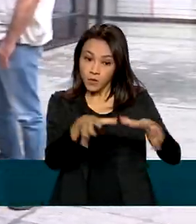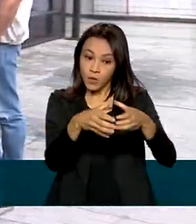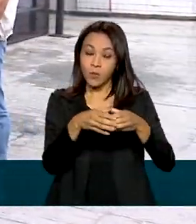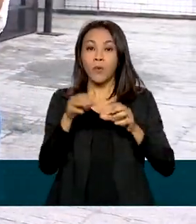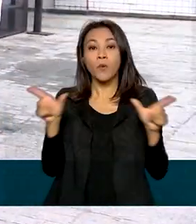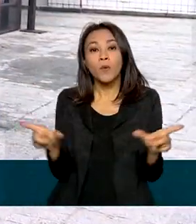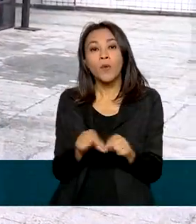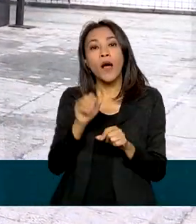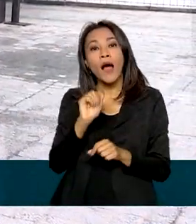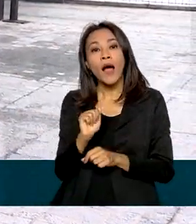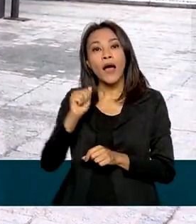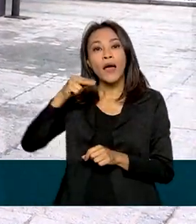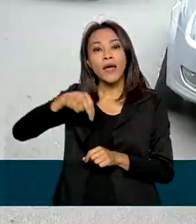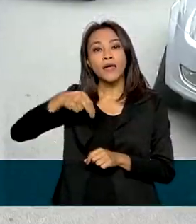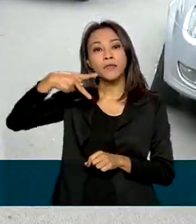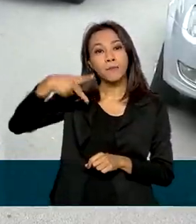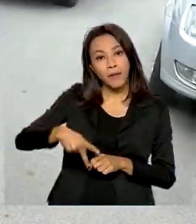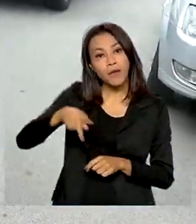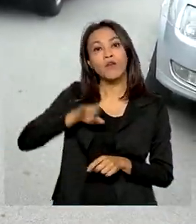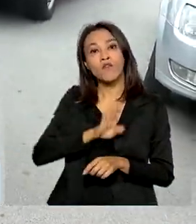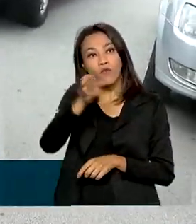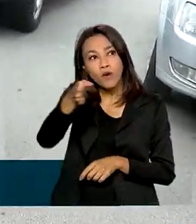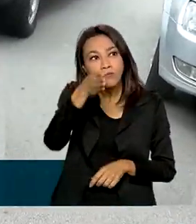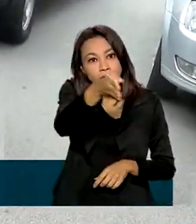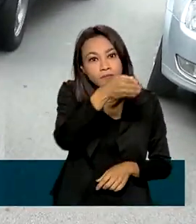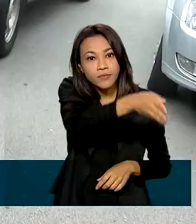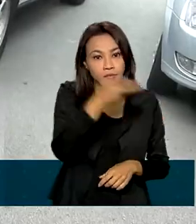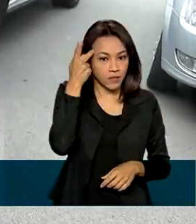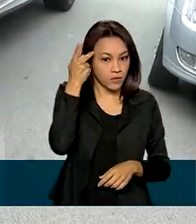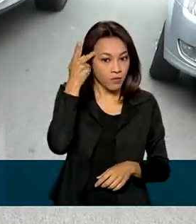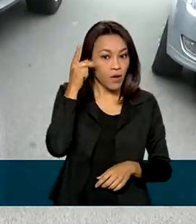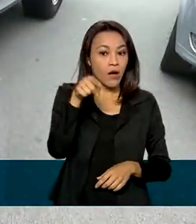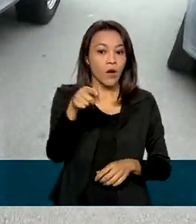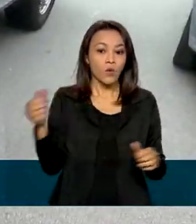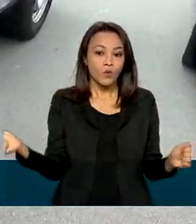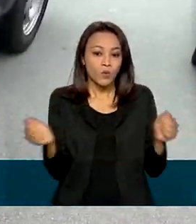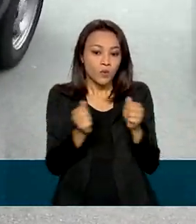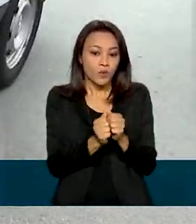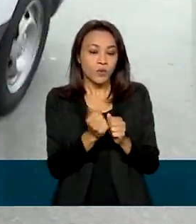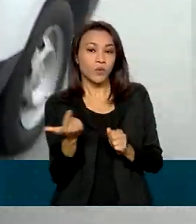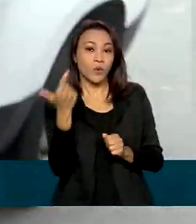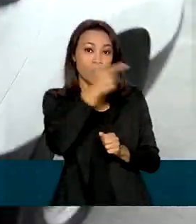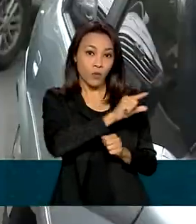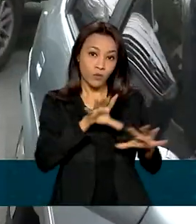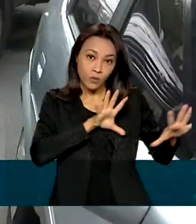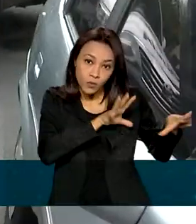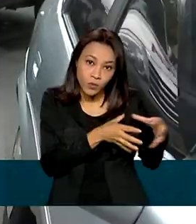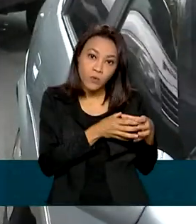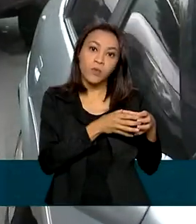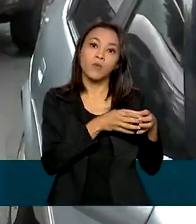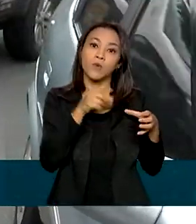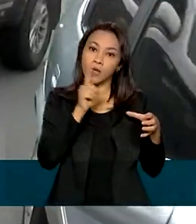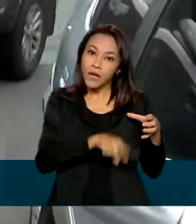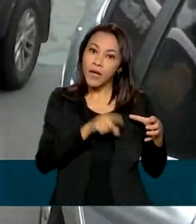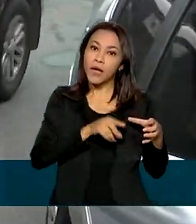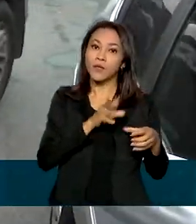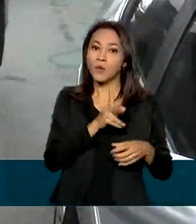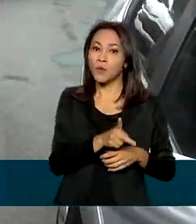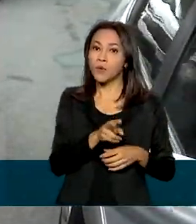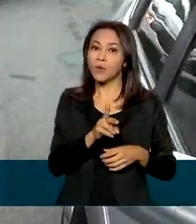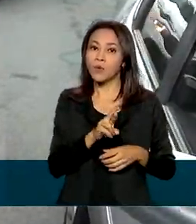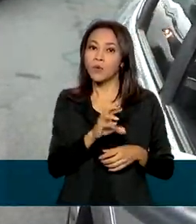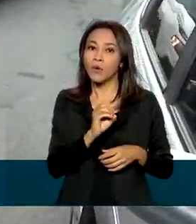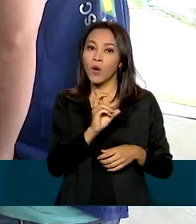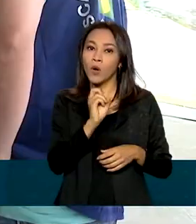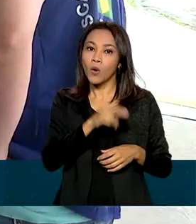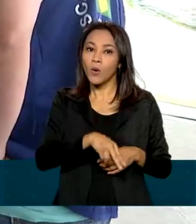NP foram às ruas da capital paulista junto com Agentes do Instituto de pesos e medidas em dupla com e Polícia